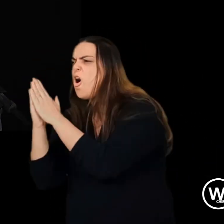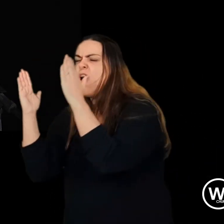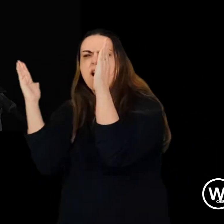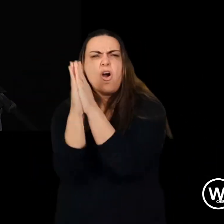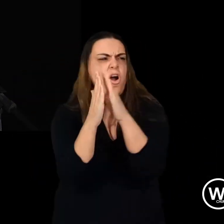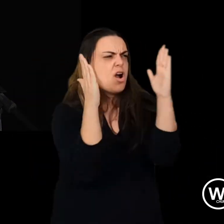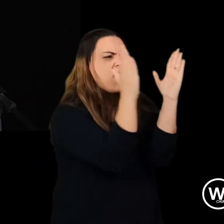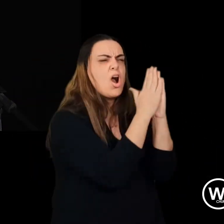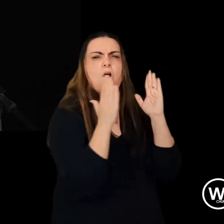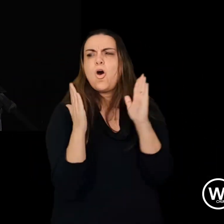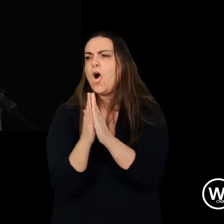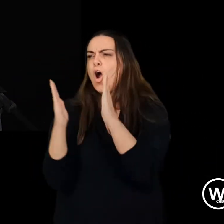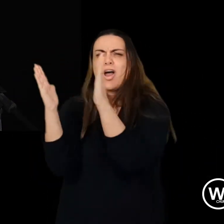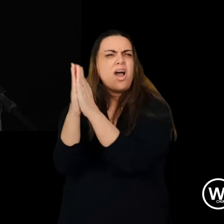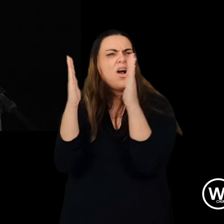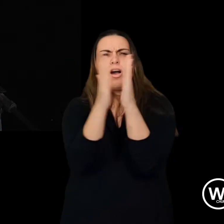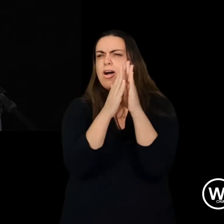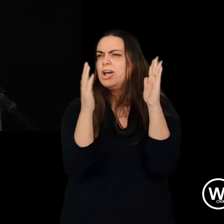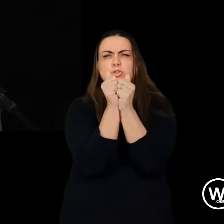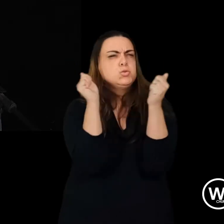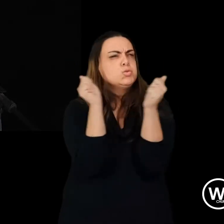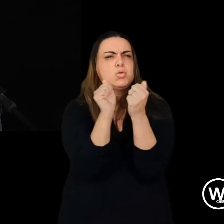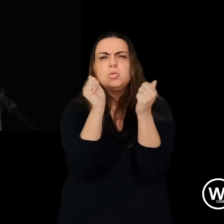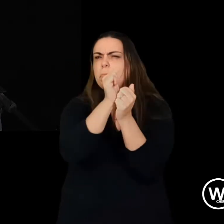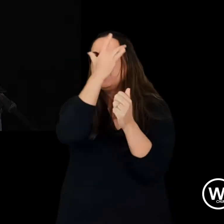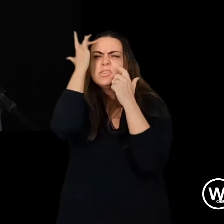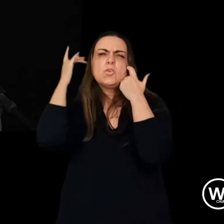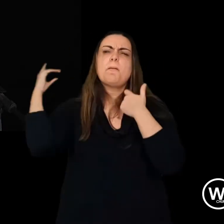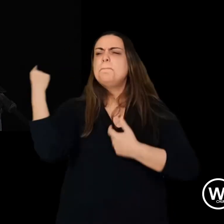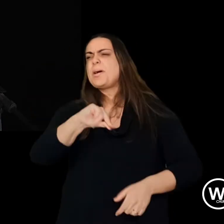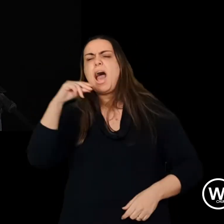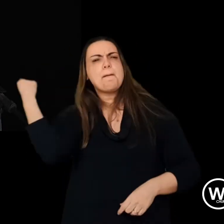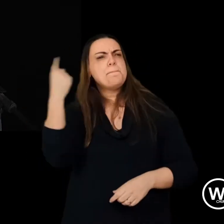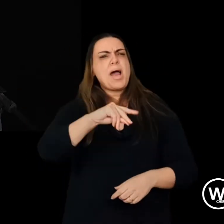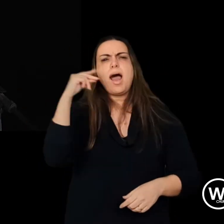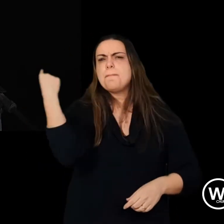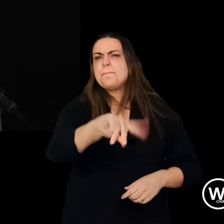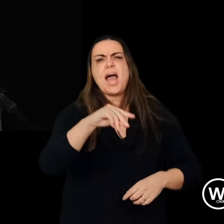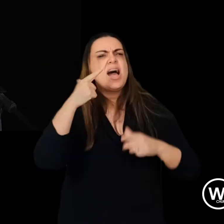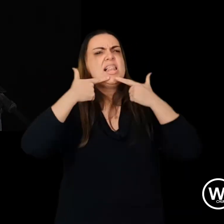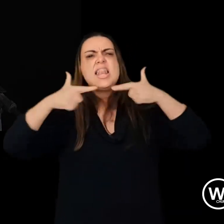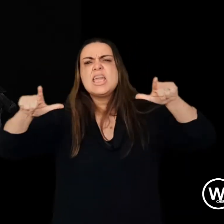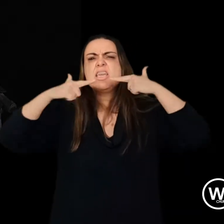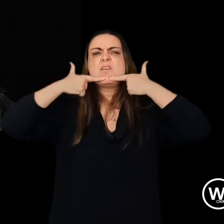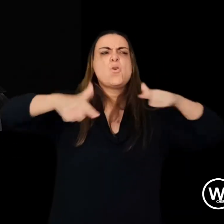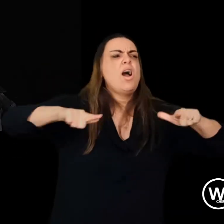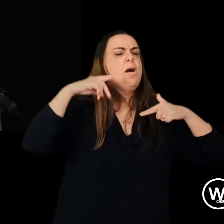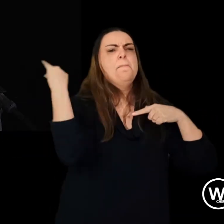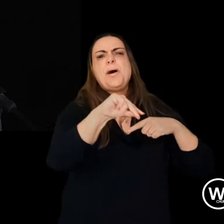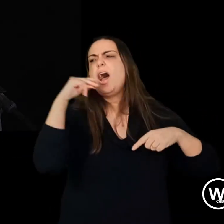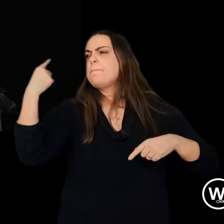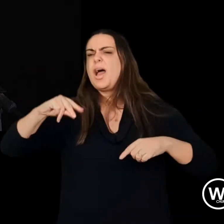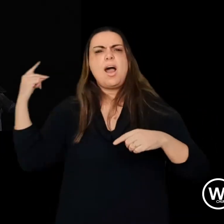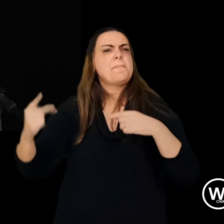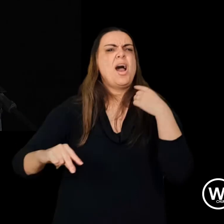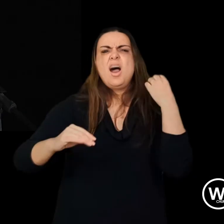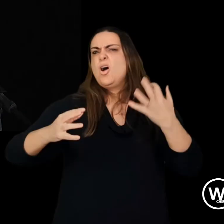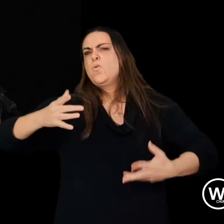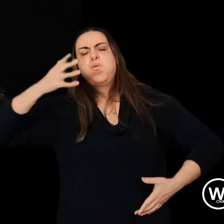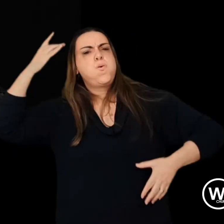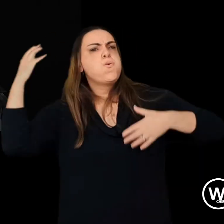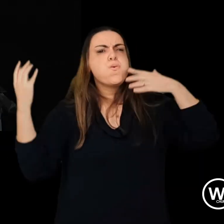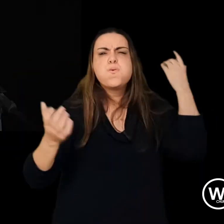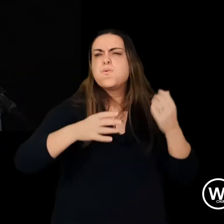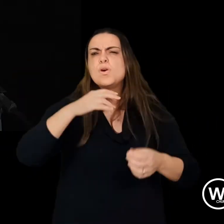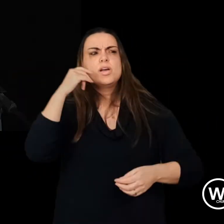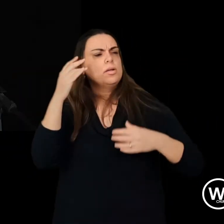orando e vai orando, e você não sabe mais quem começou a oração, e começa as pessoas falarem em línguas, aquele momento fervoroso, e